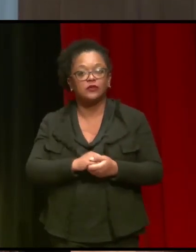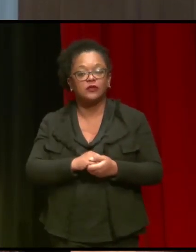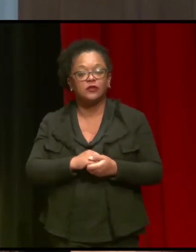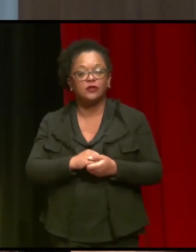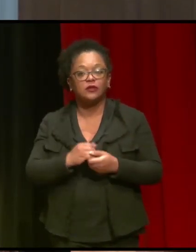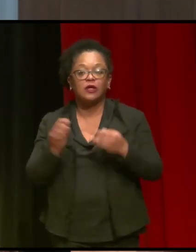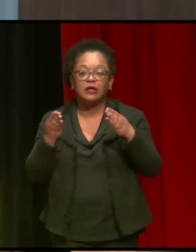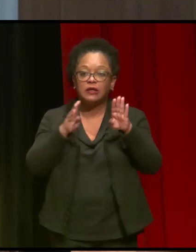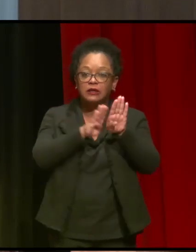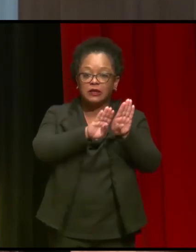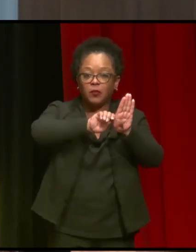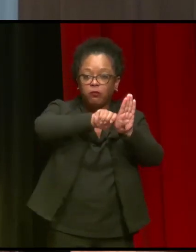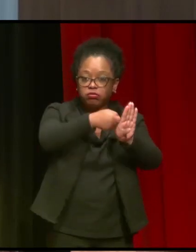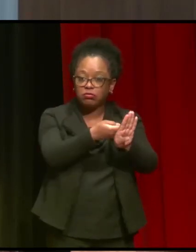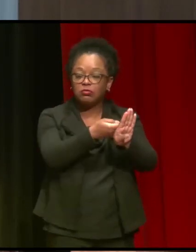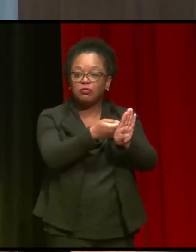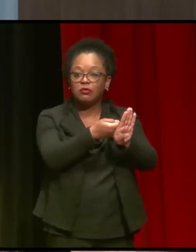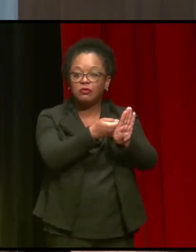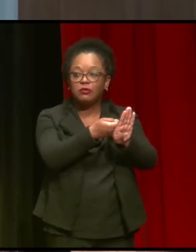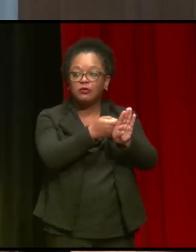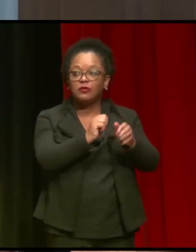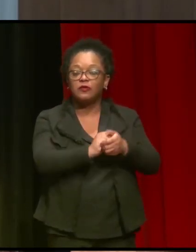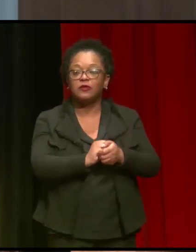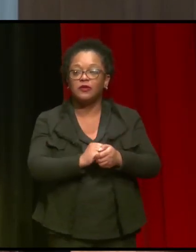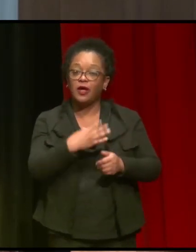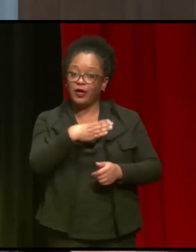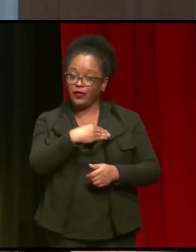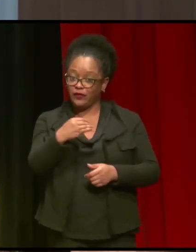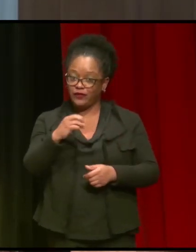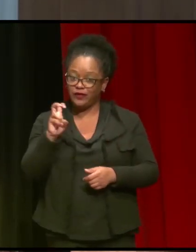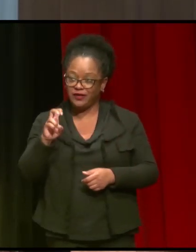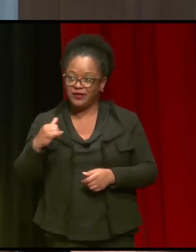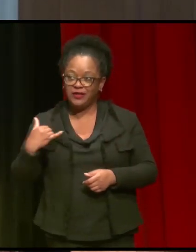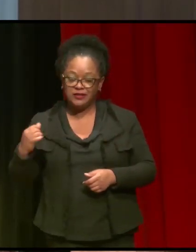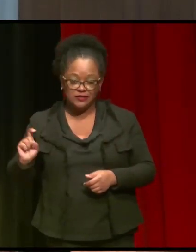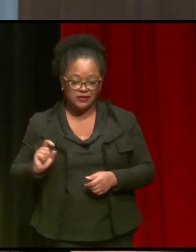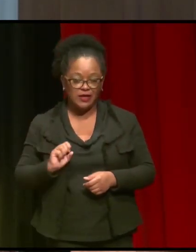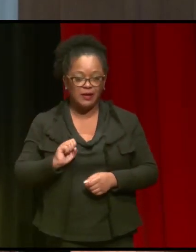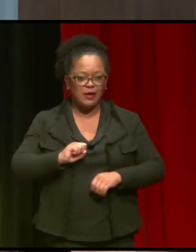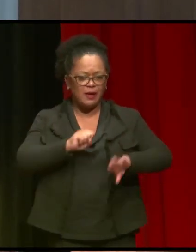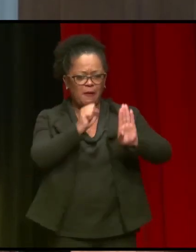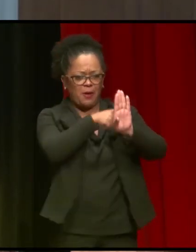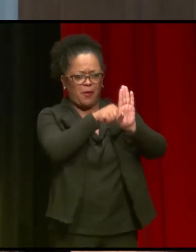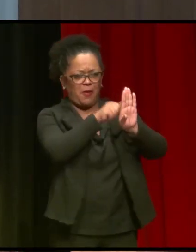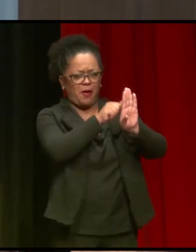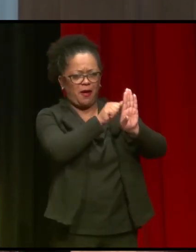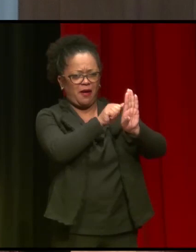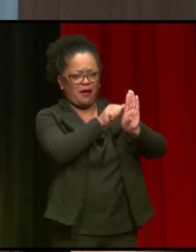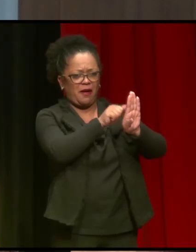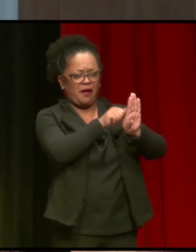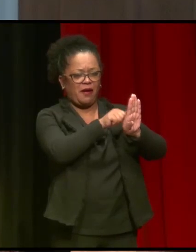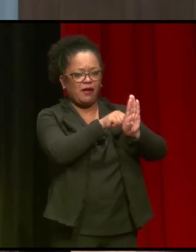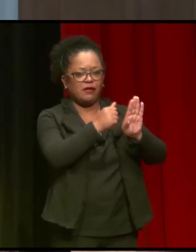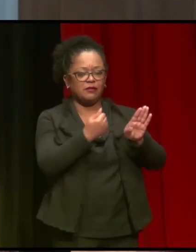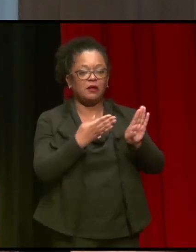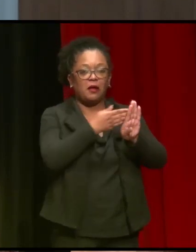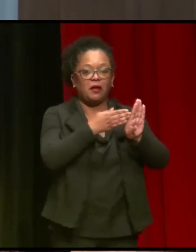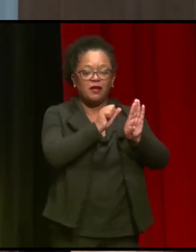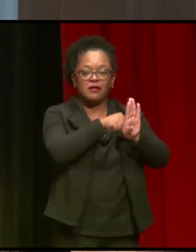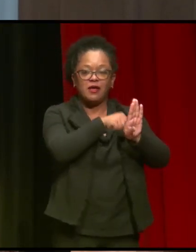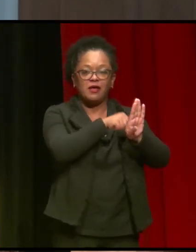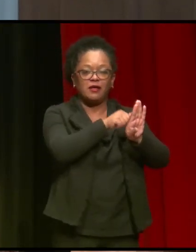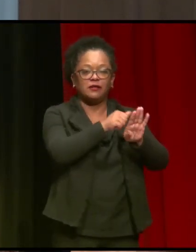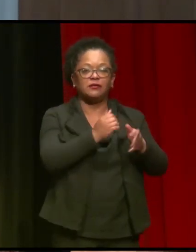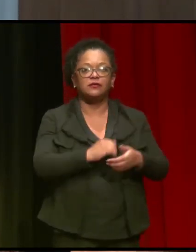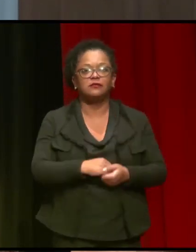lá. Está no banheiro fazendo o serviço dele, aí vem um filhinho de 5 anos e começa a bater na porta, e ele não consegue entrar, e quer dizer que o pai que